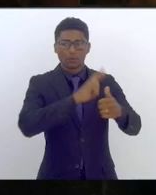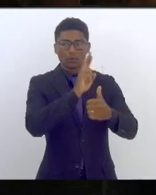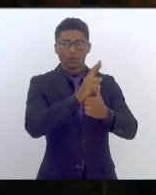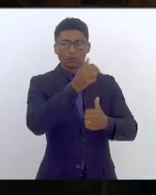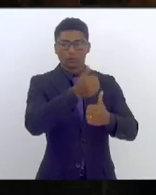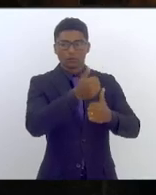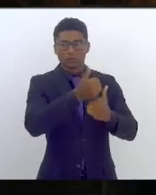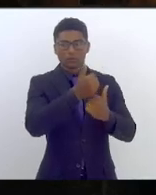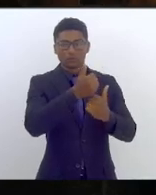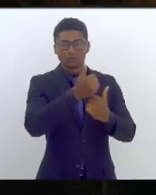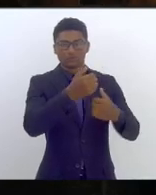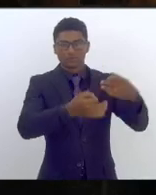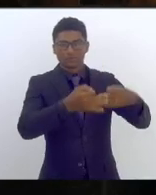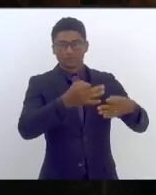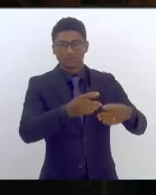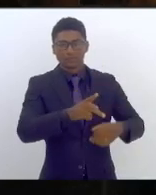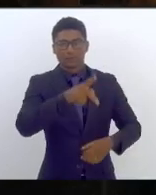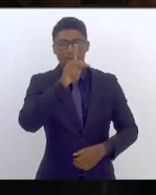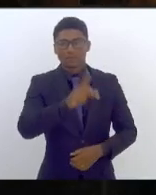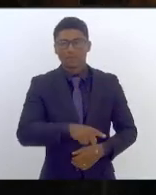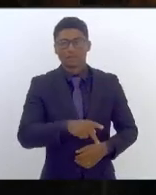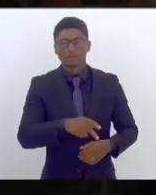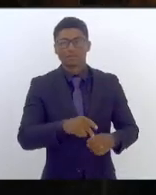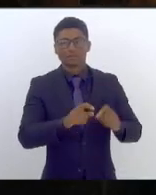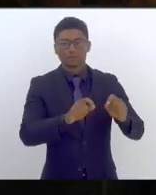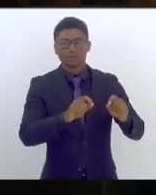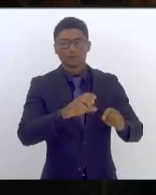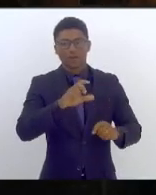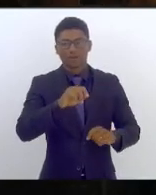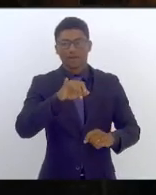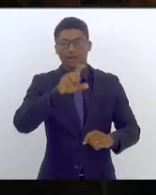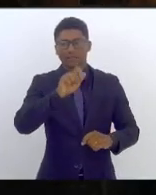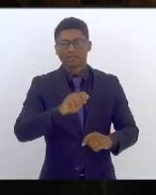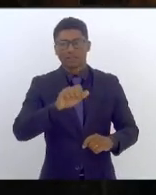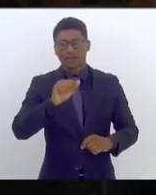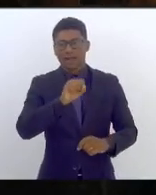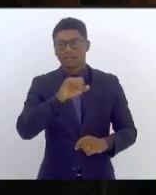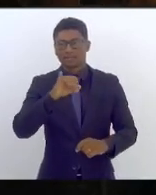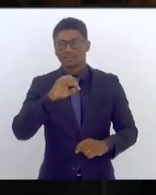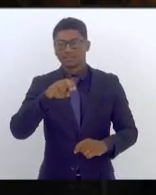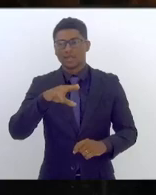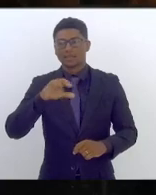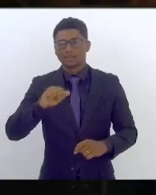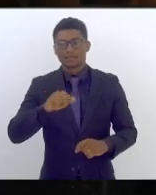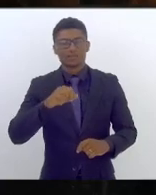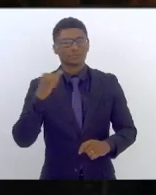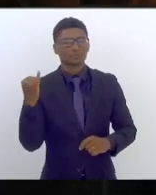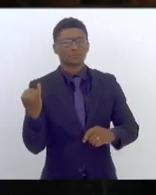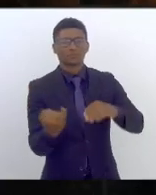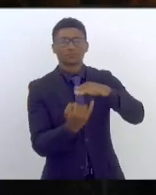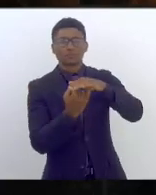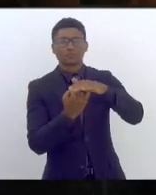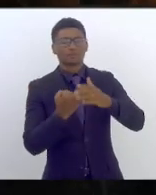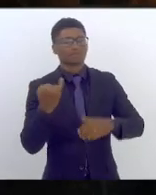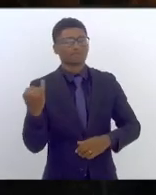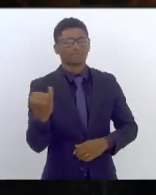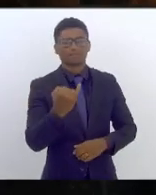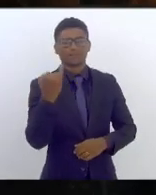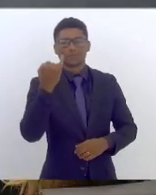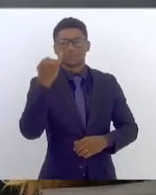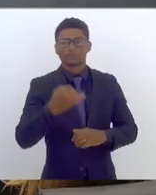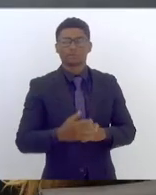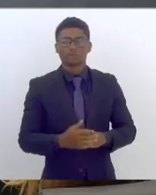e presidente da nossa caixa de assistência que é uma instituição fundamental para todos nós aquela que nos acolhe